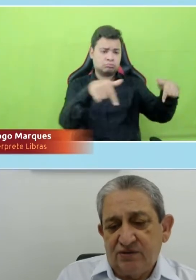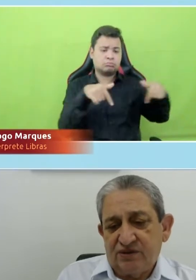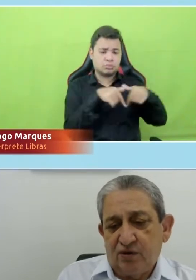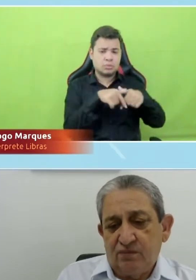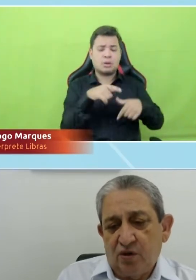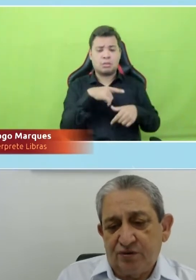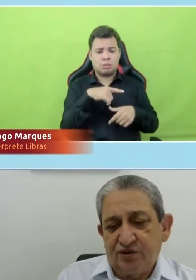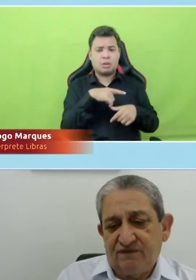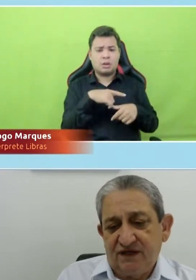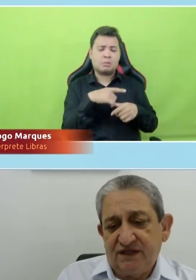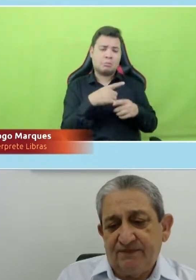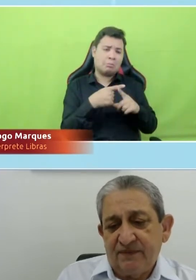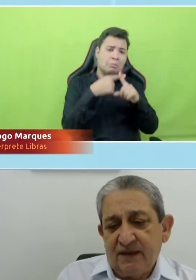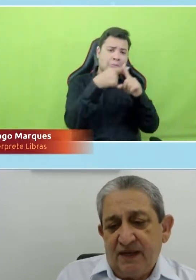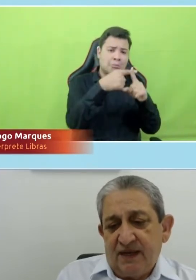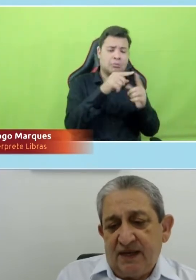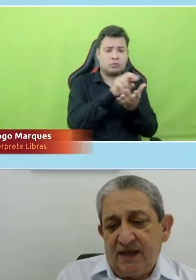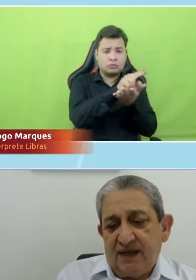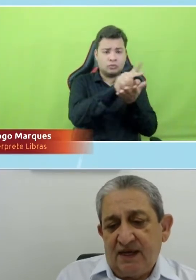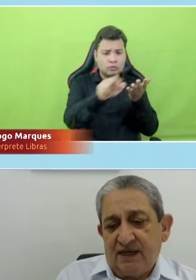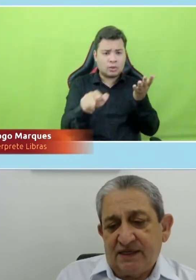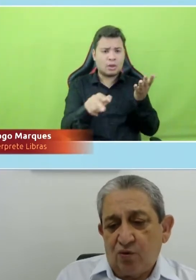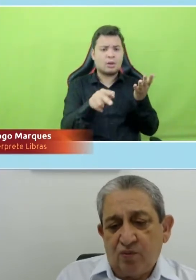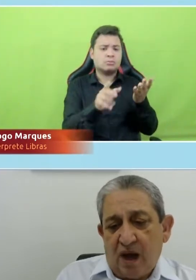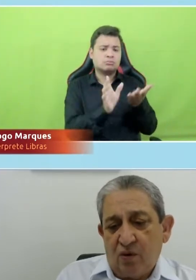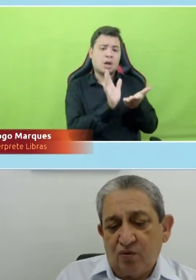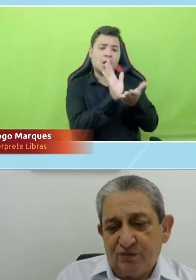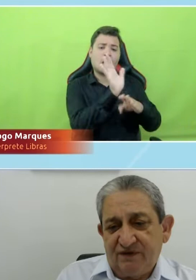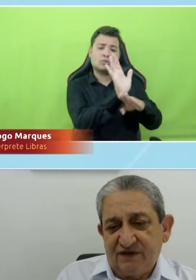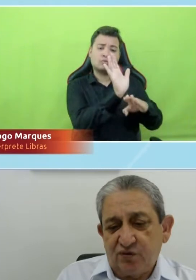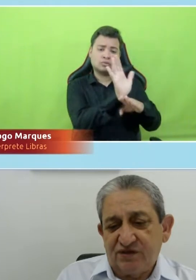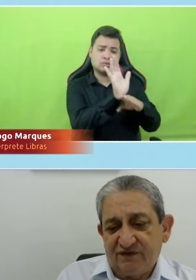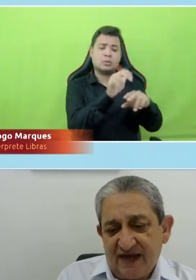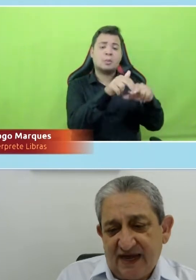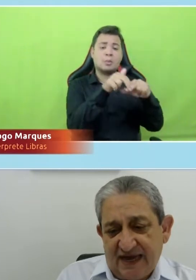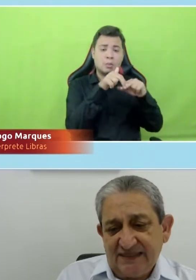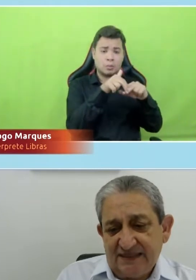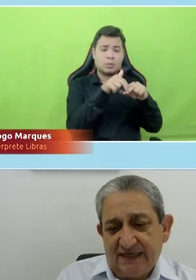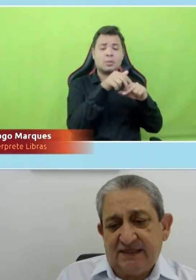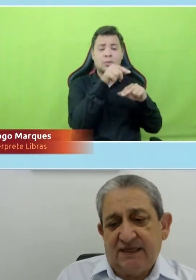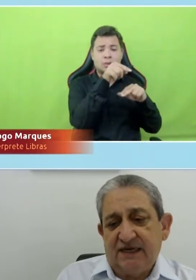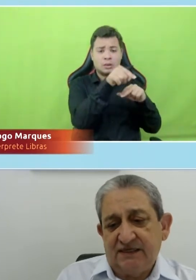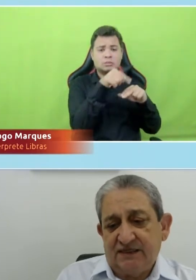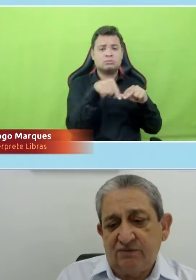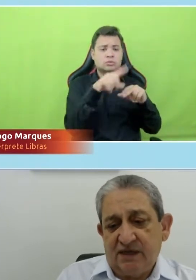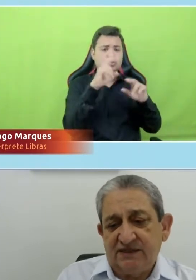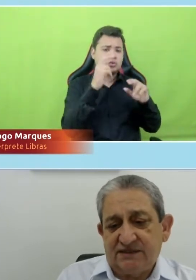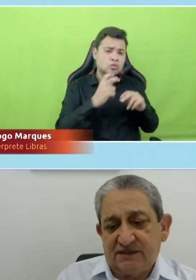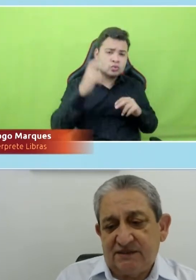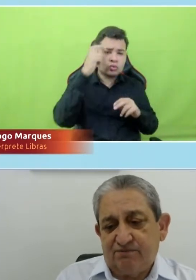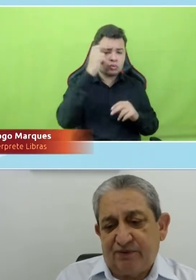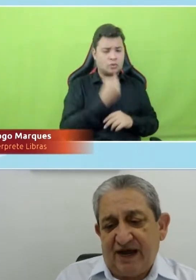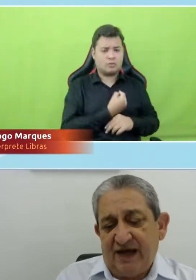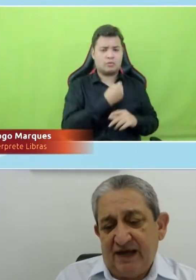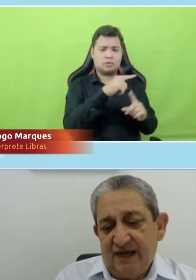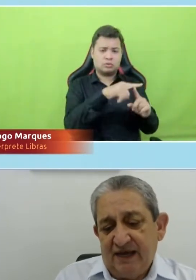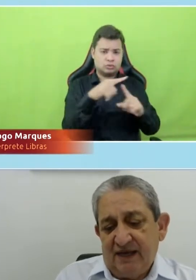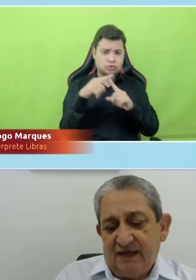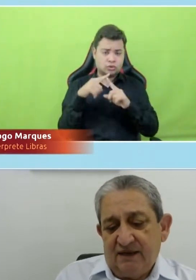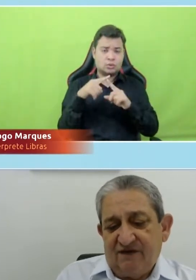do seu modo de vida, tem alguns benefícios, inclusive legais, né? Então,